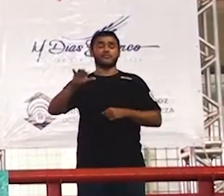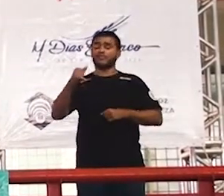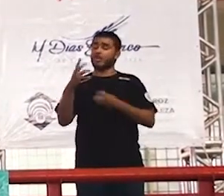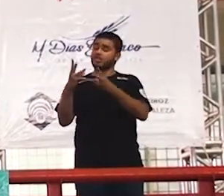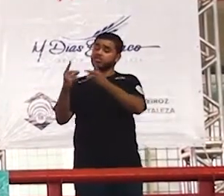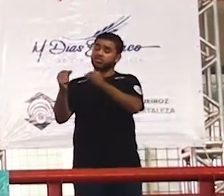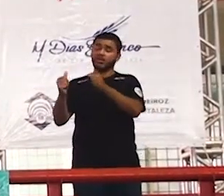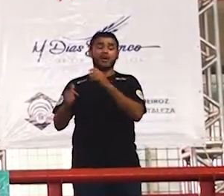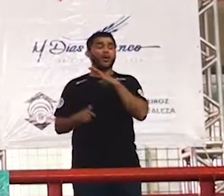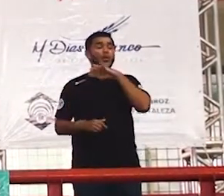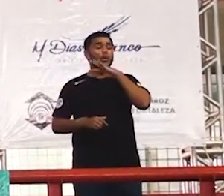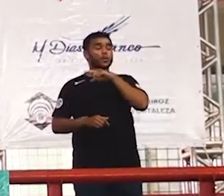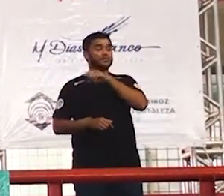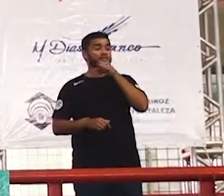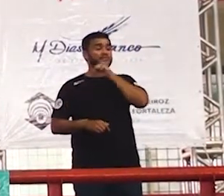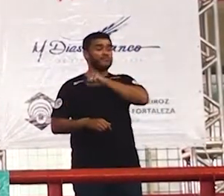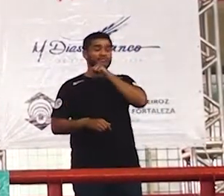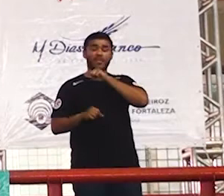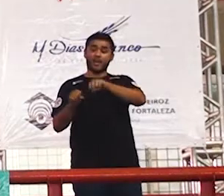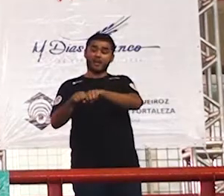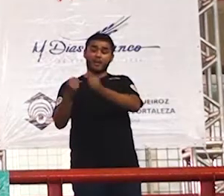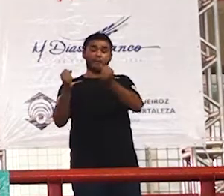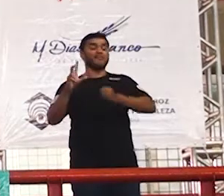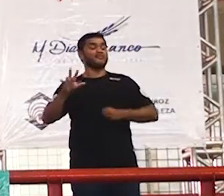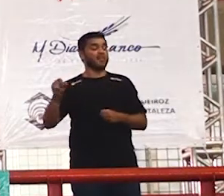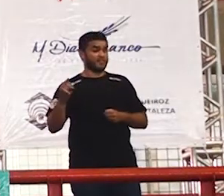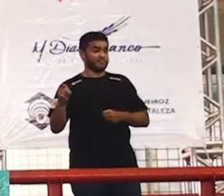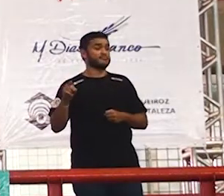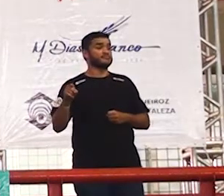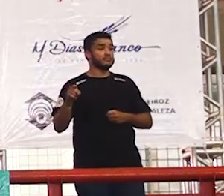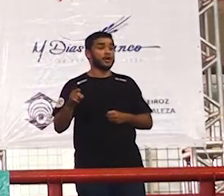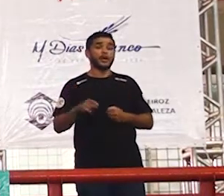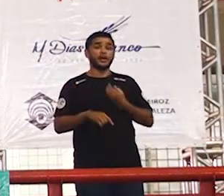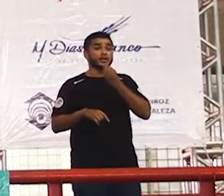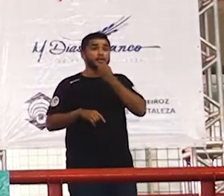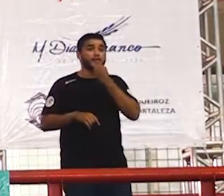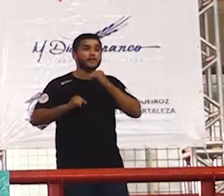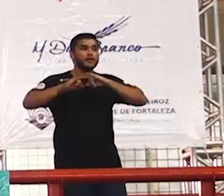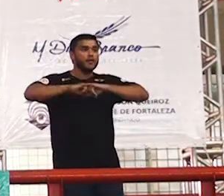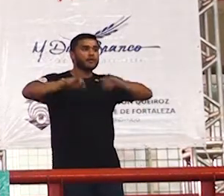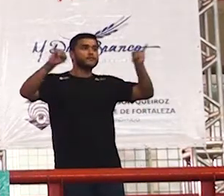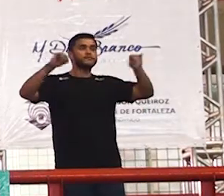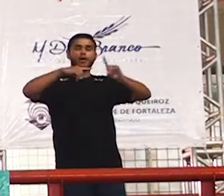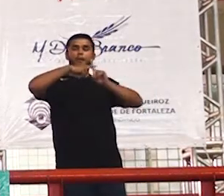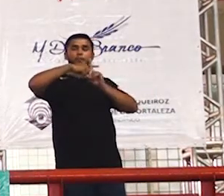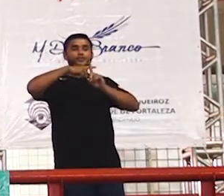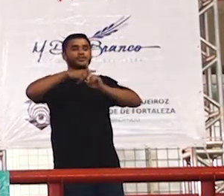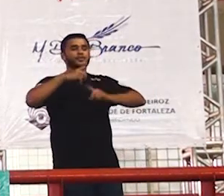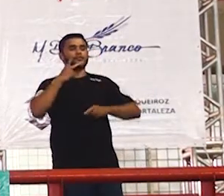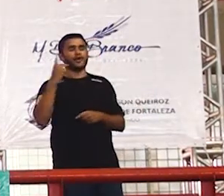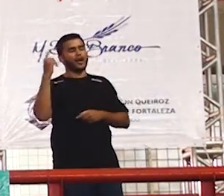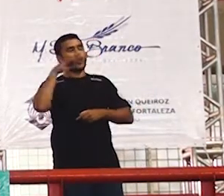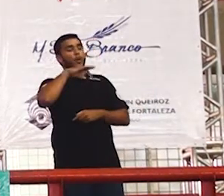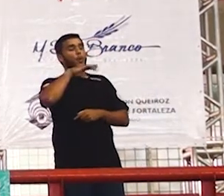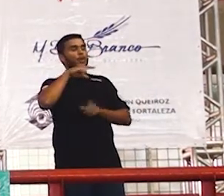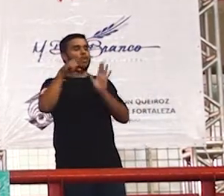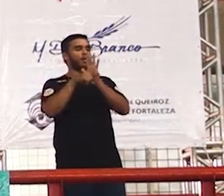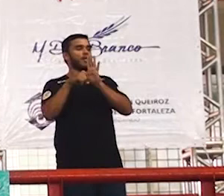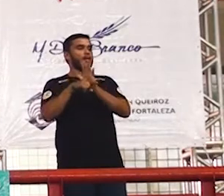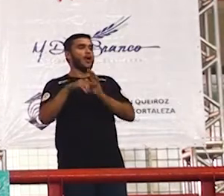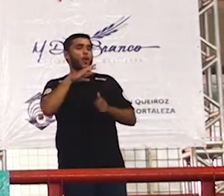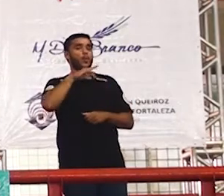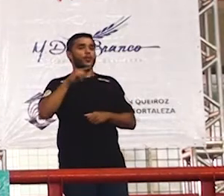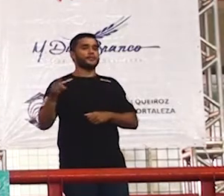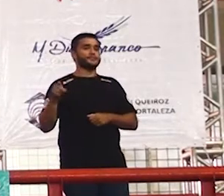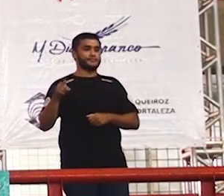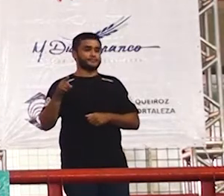acabar facilmente. Então veja, em vez de fazer uma propaganda positiva da sua marca, ele fez uma propaganda negativa da